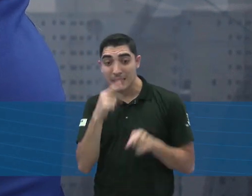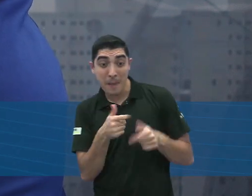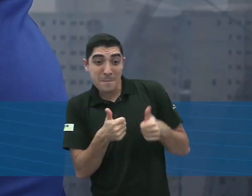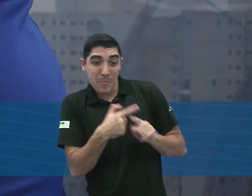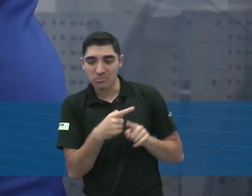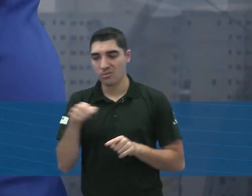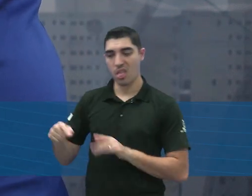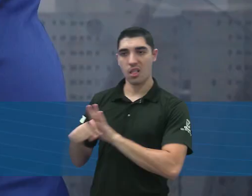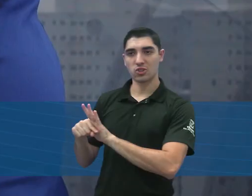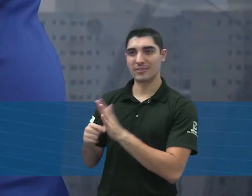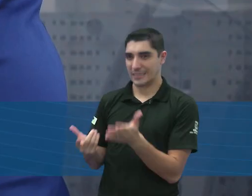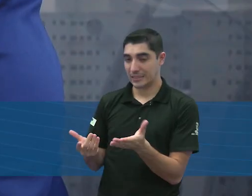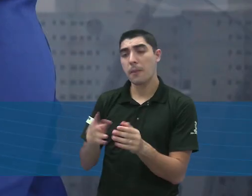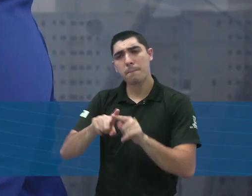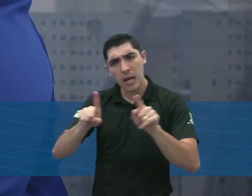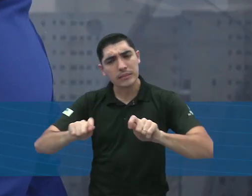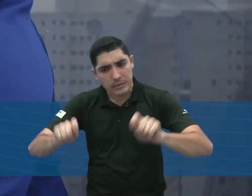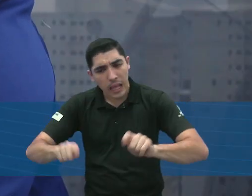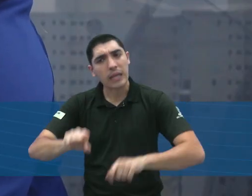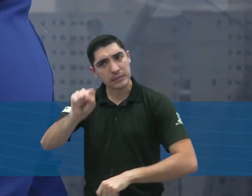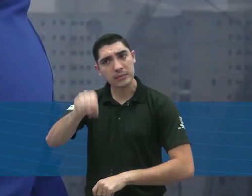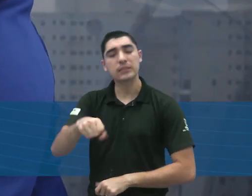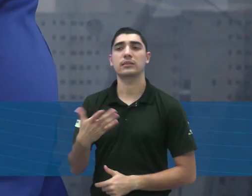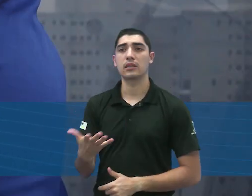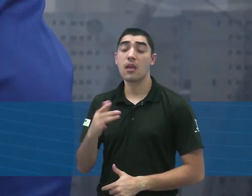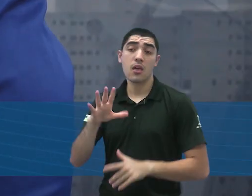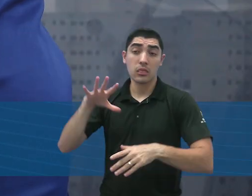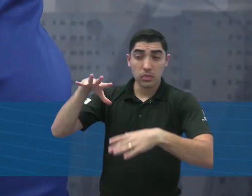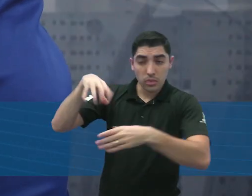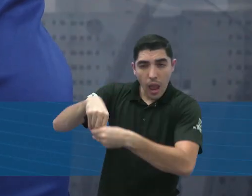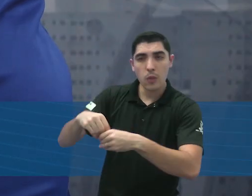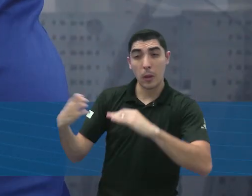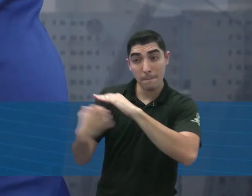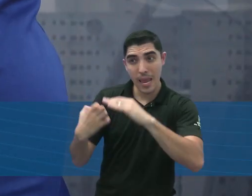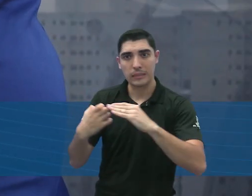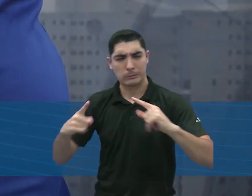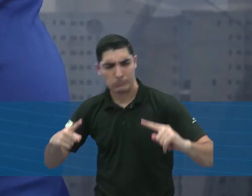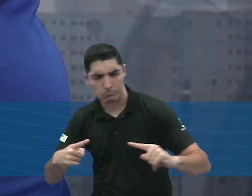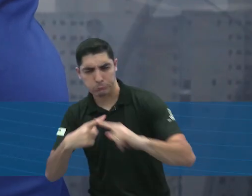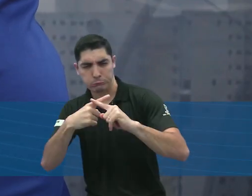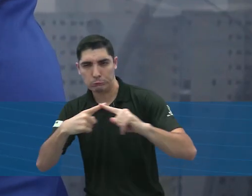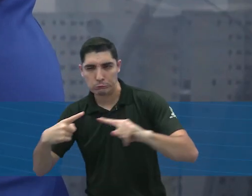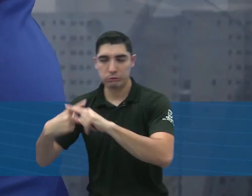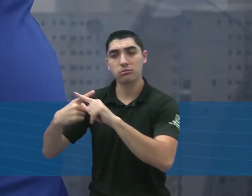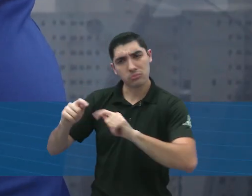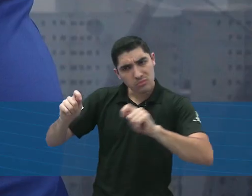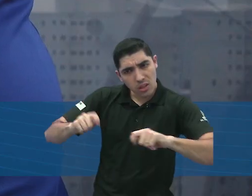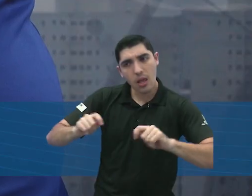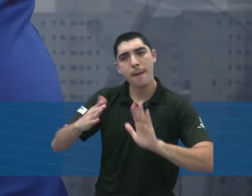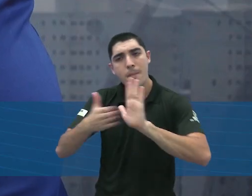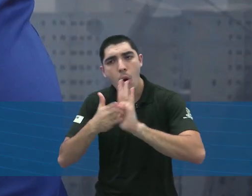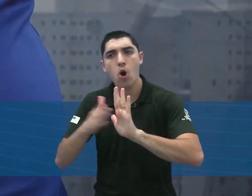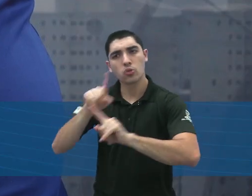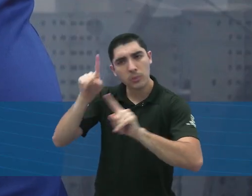dessa forma. Por isso que a gente acredita que é super possível, né, mesmo em ambientes mais corridos, ter essa questão